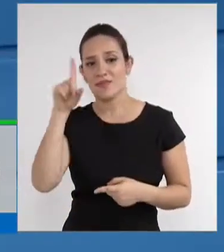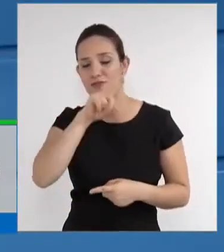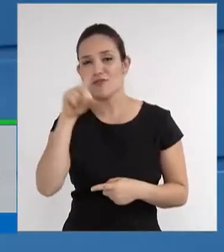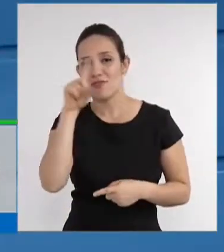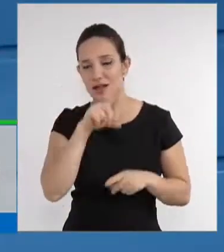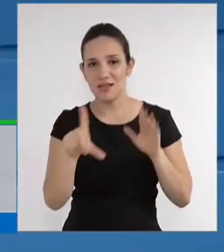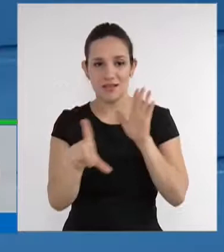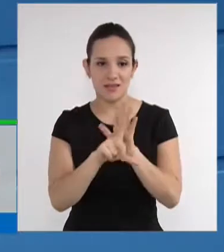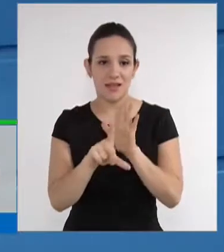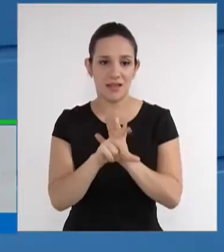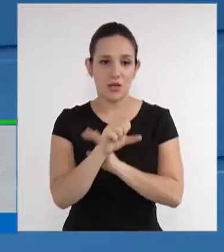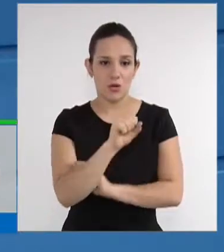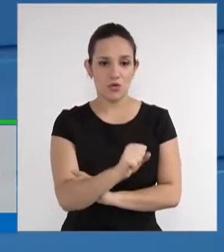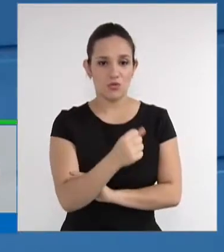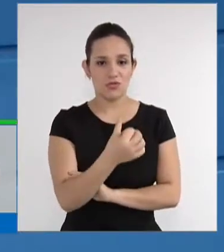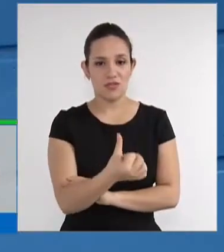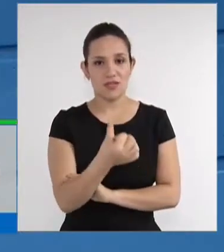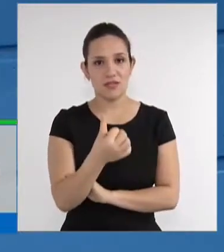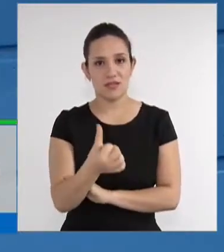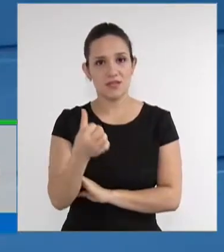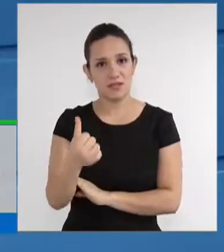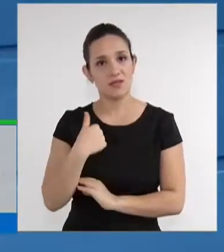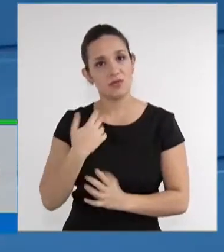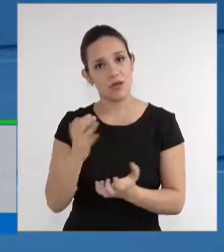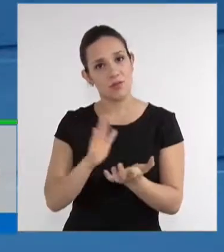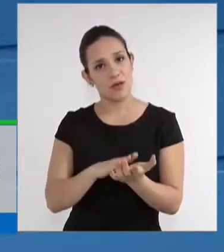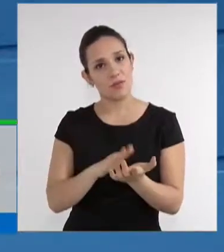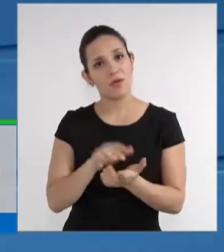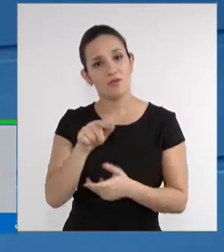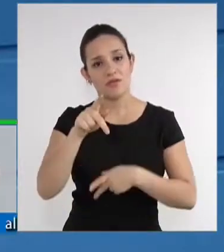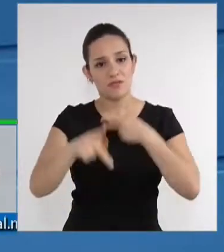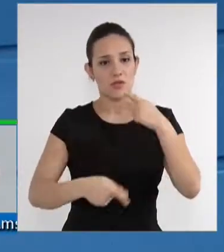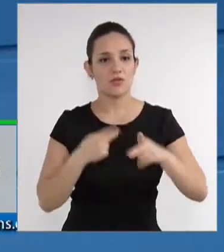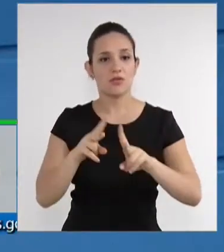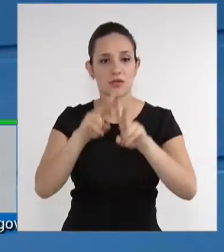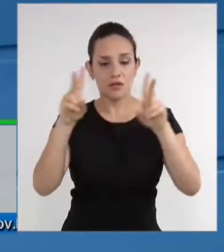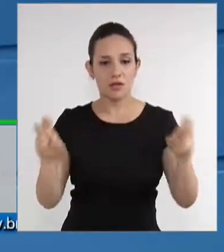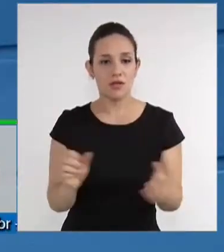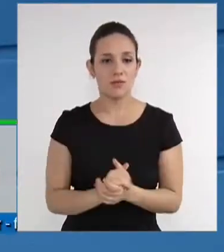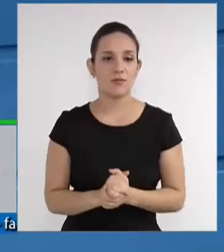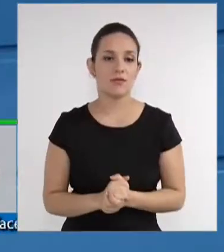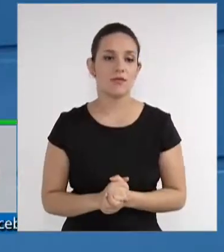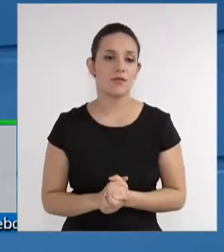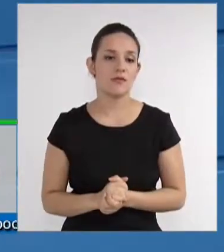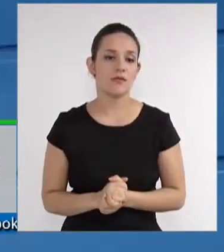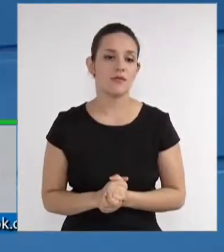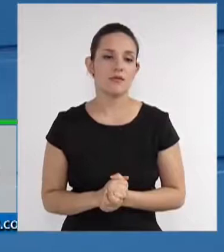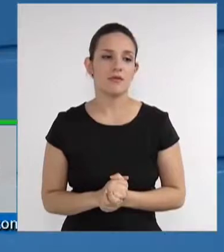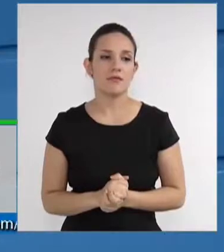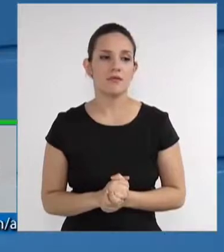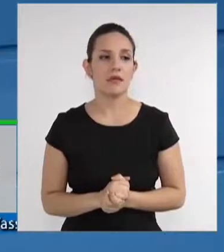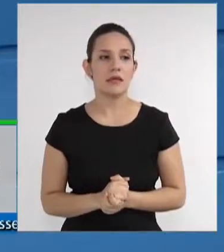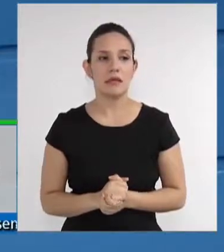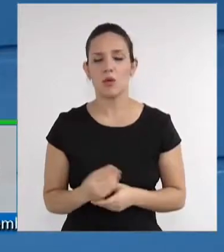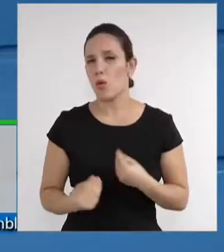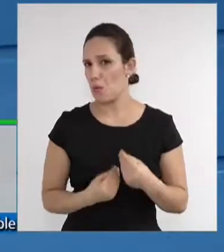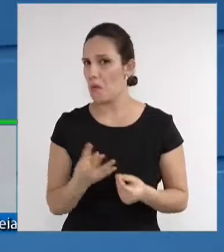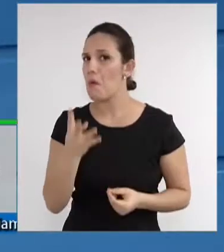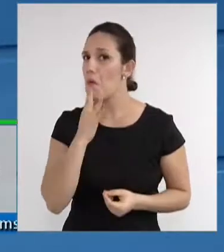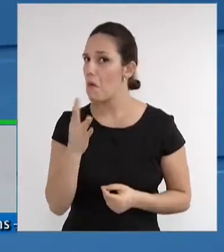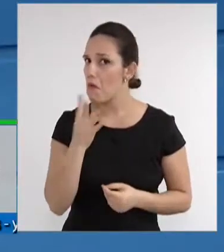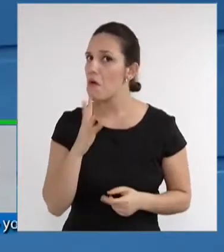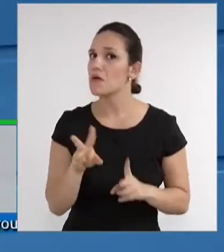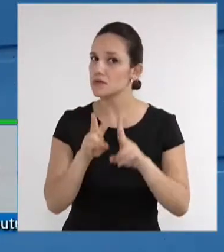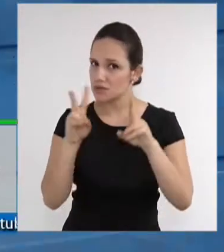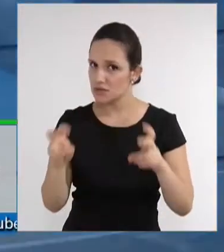Lei 8.666. Então, eu queria parabenizar Vossa Excelência pelo tema e, acima de tudo, né, pelo conhecimento de causa em